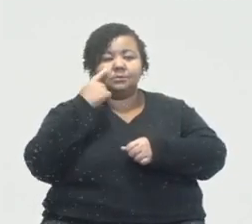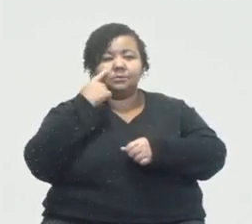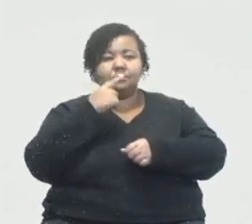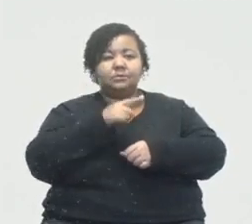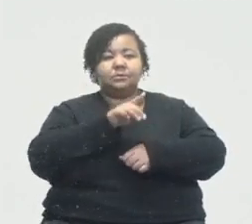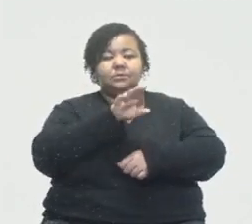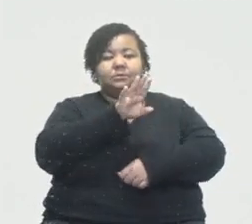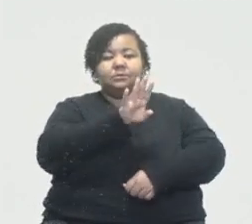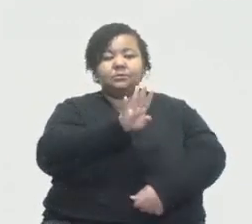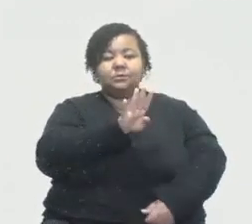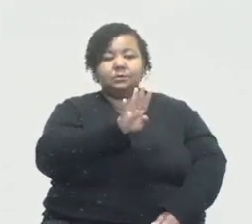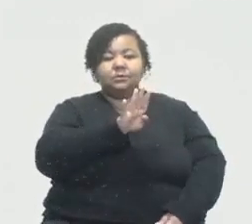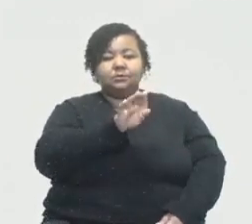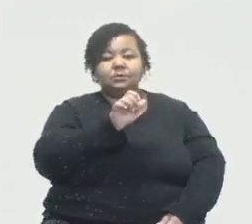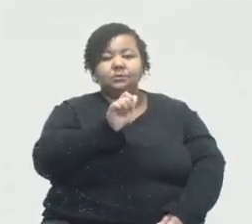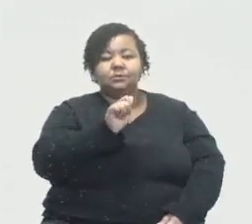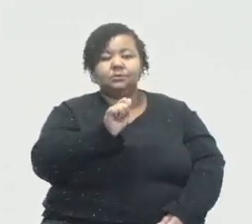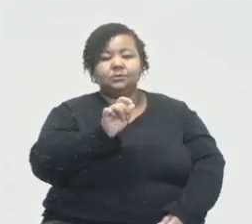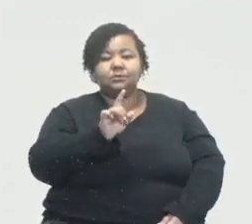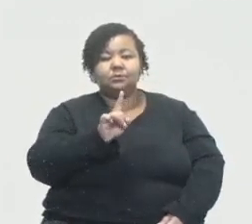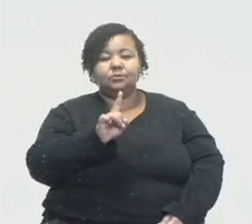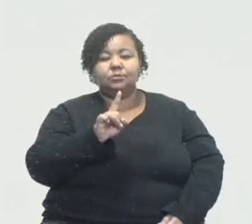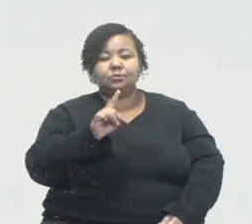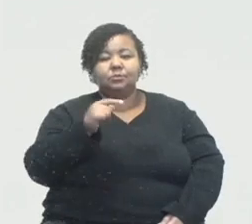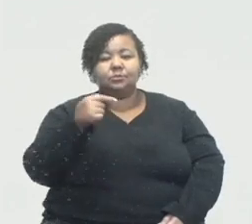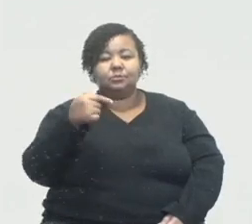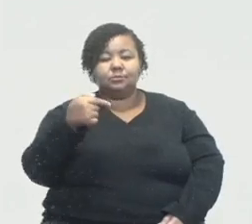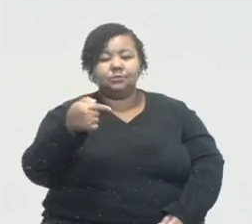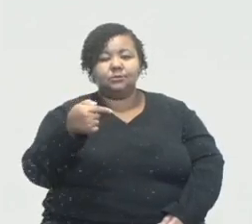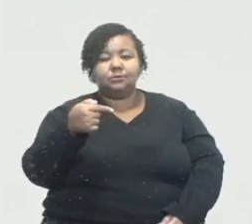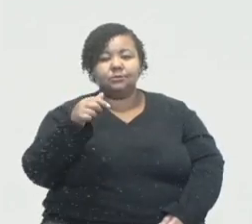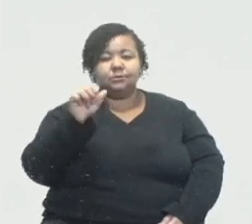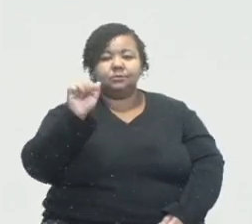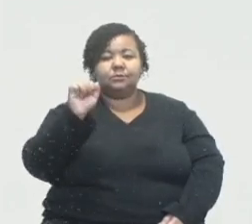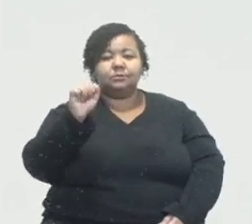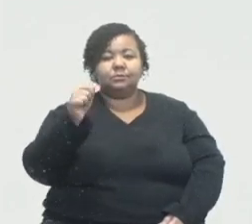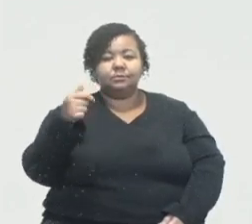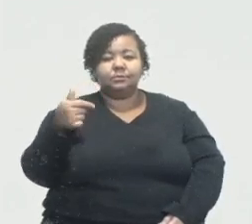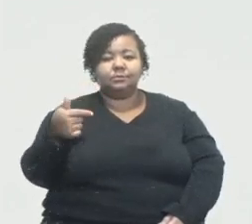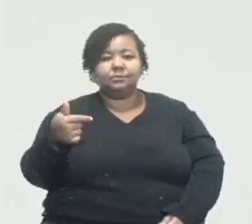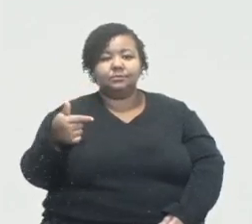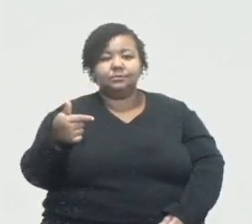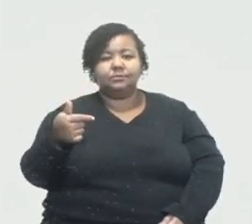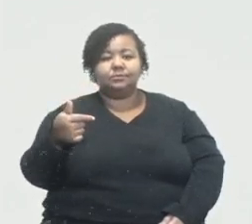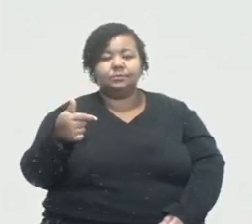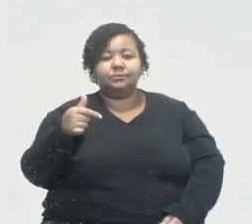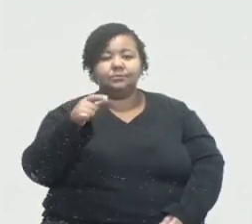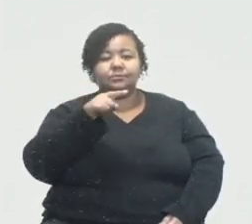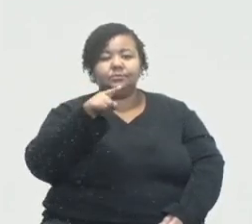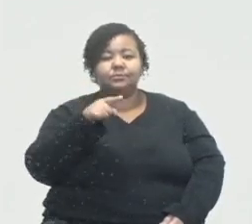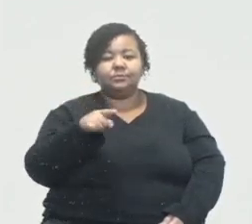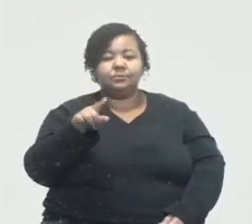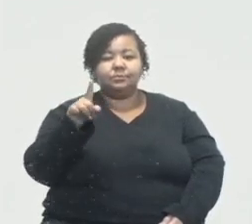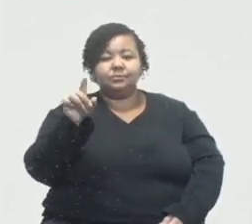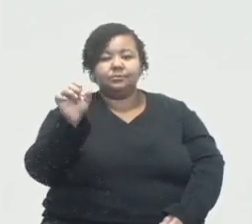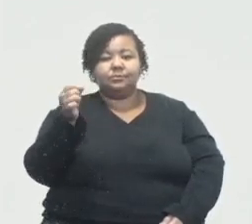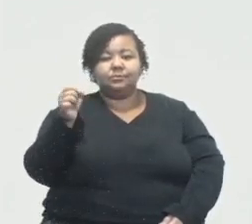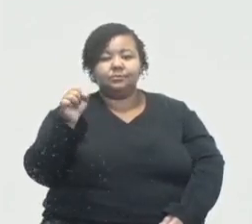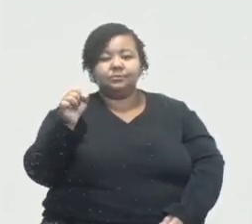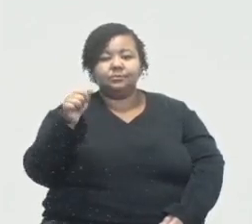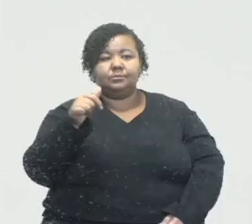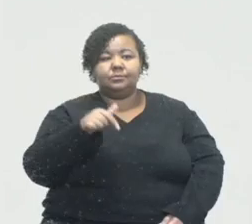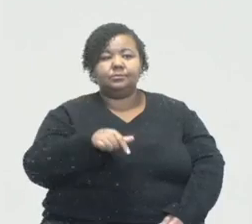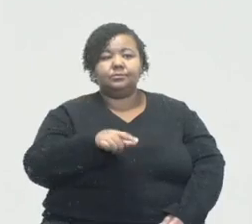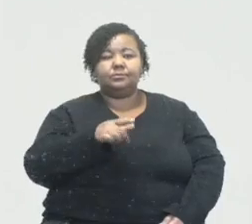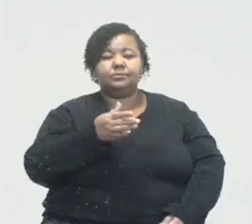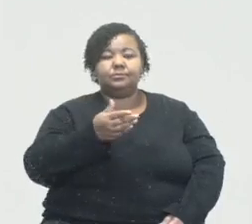4 a 1 menos A2 é igual a 18. E nós